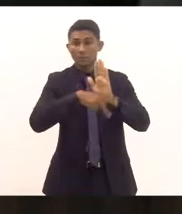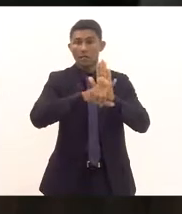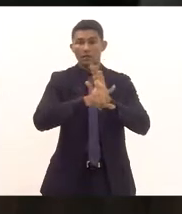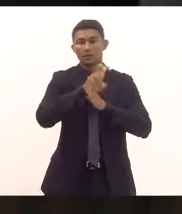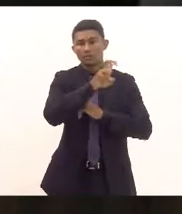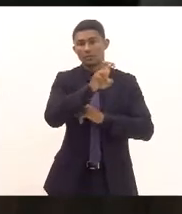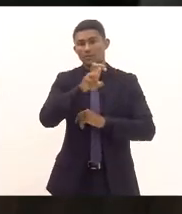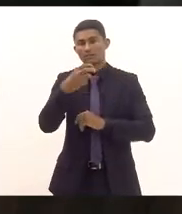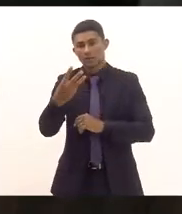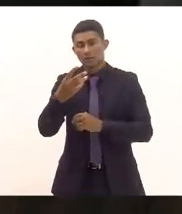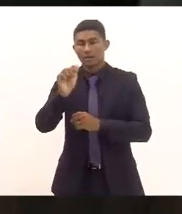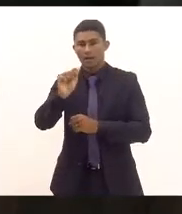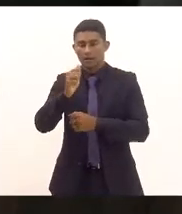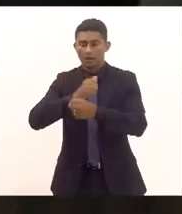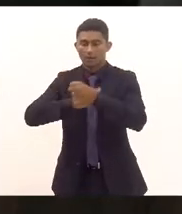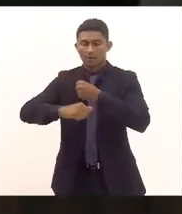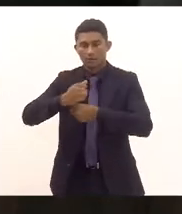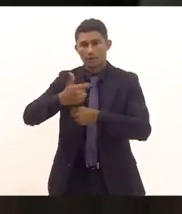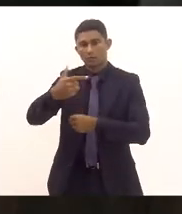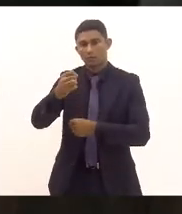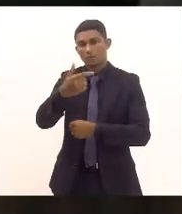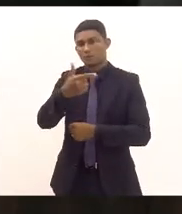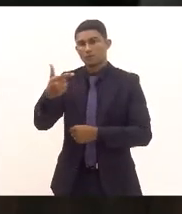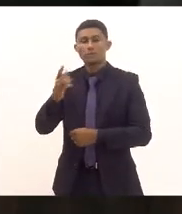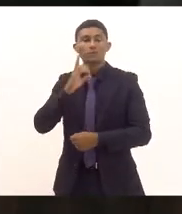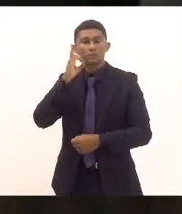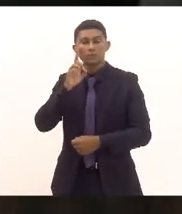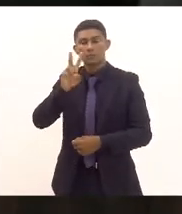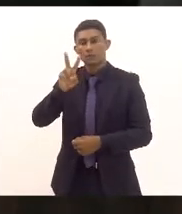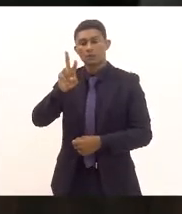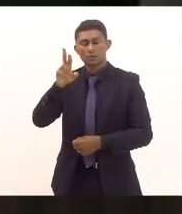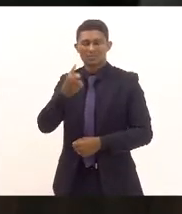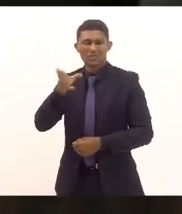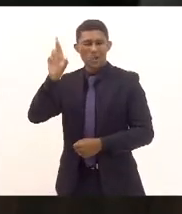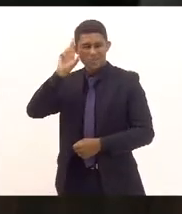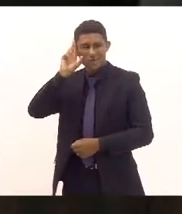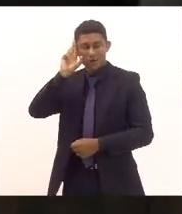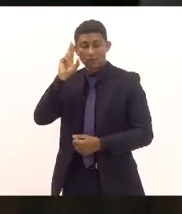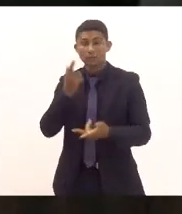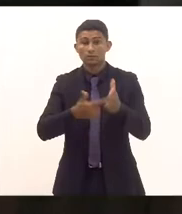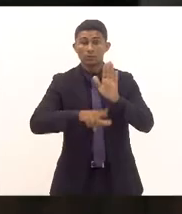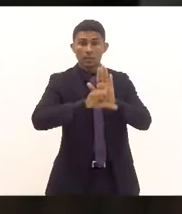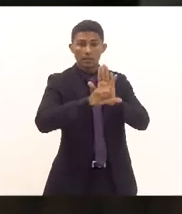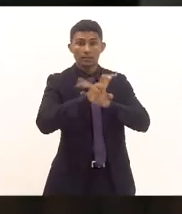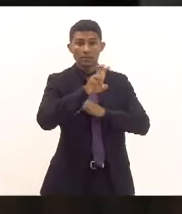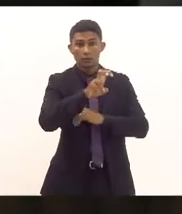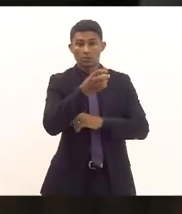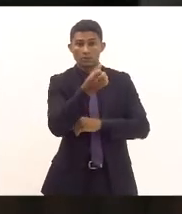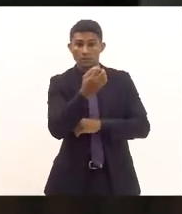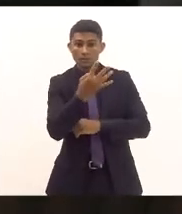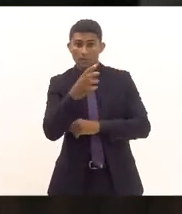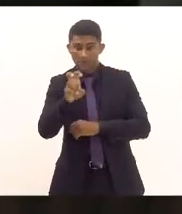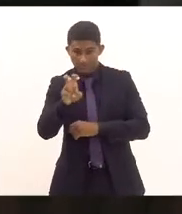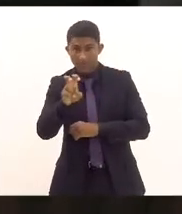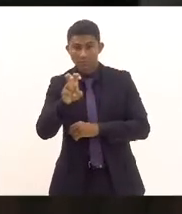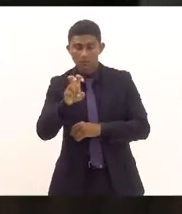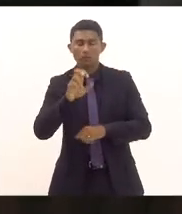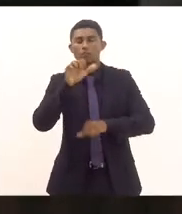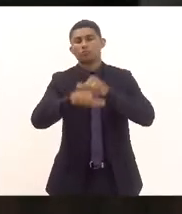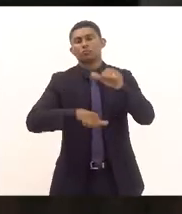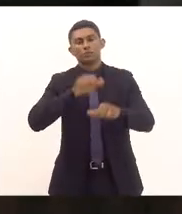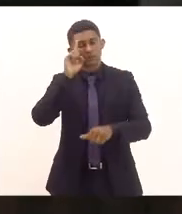lei 5553 idade 22 autoria Deputado rosenverg Reis que altera lei 5.645 de Seis de Janeiro